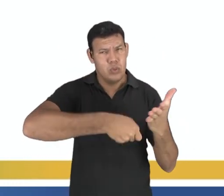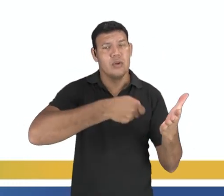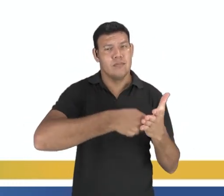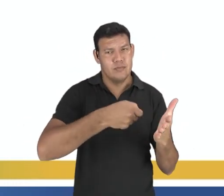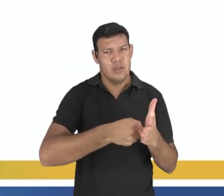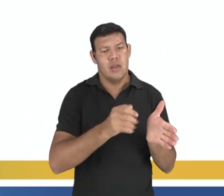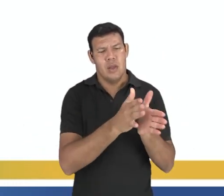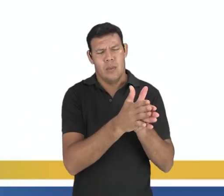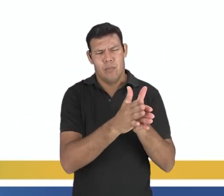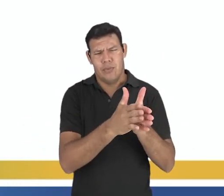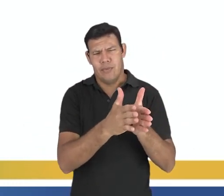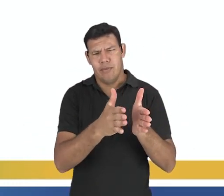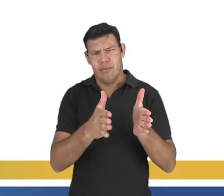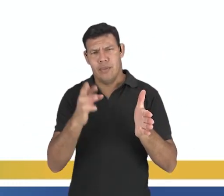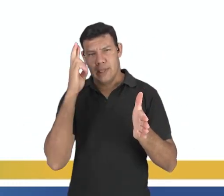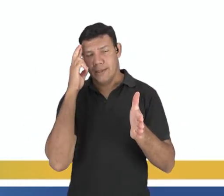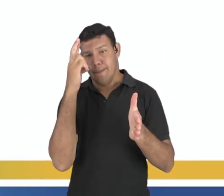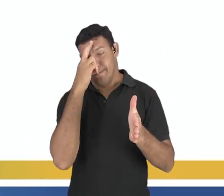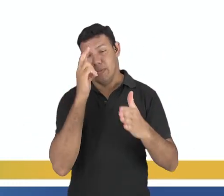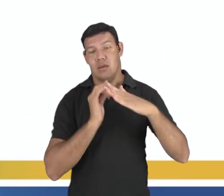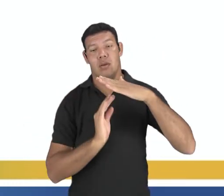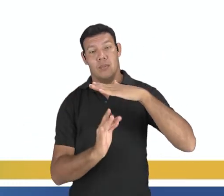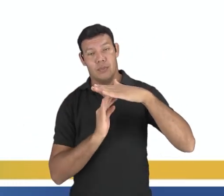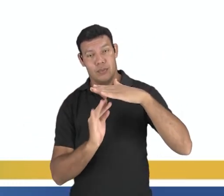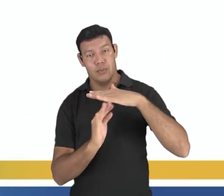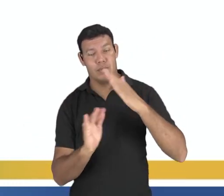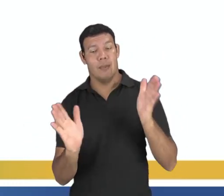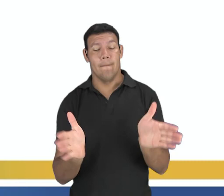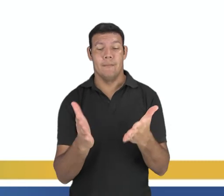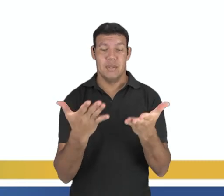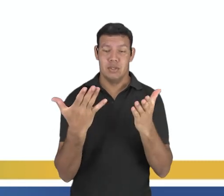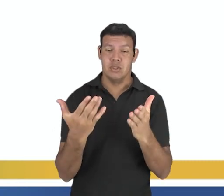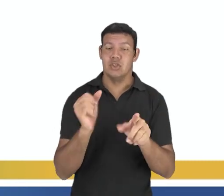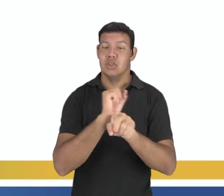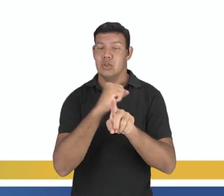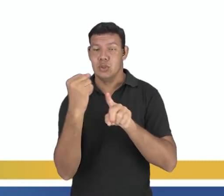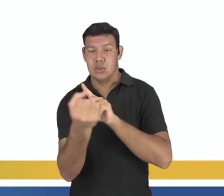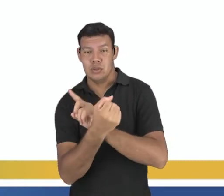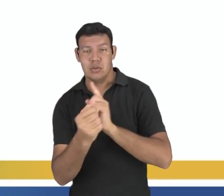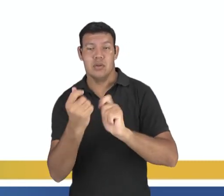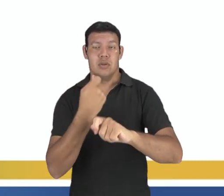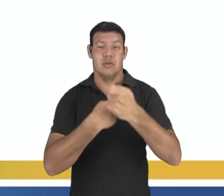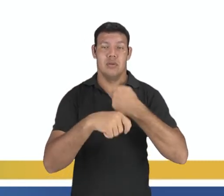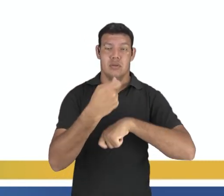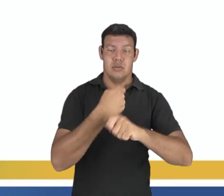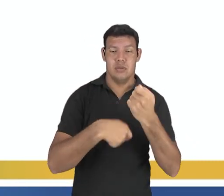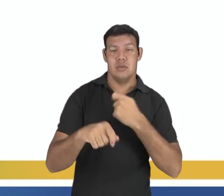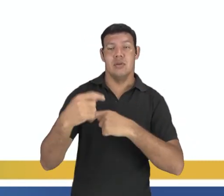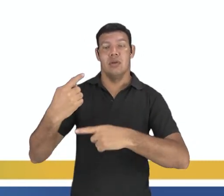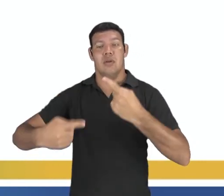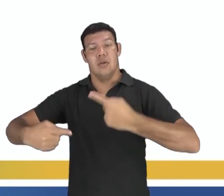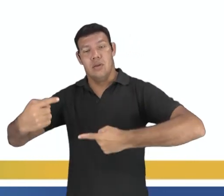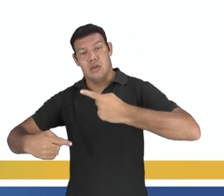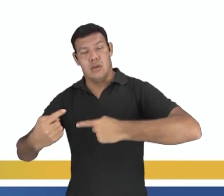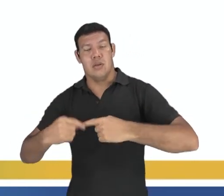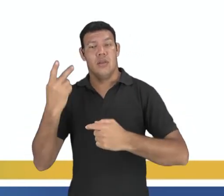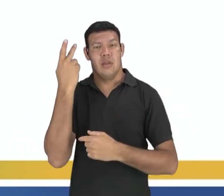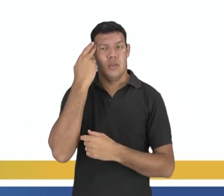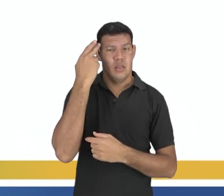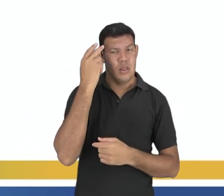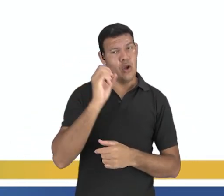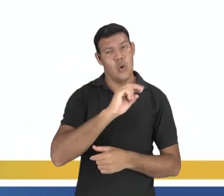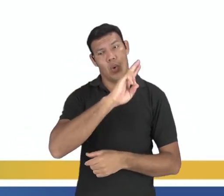história, muitos grupos migraram por motivos sociais, econômicos, políticos, culturais, naturais